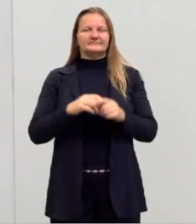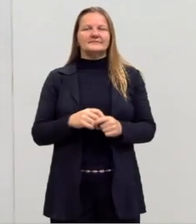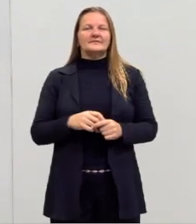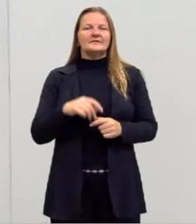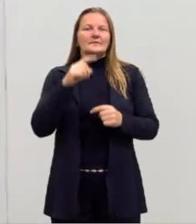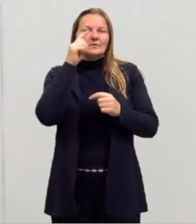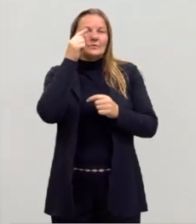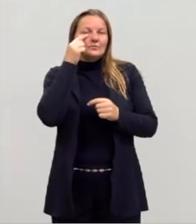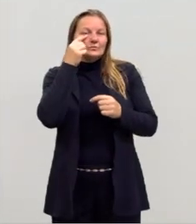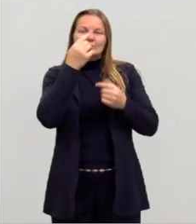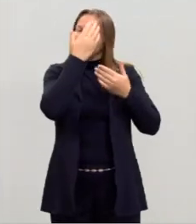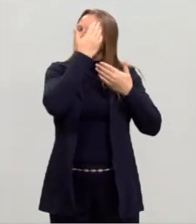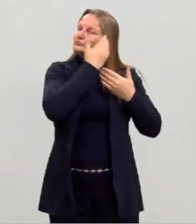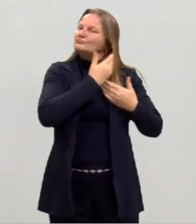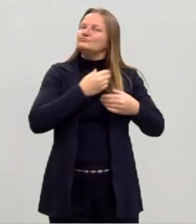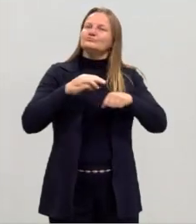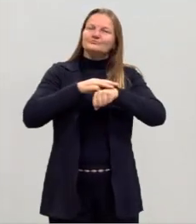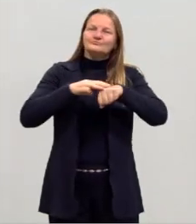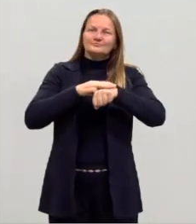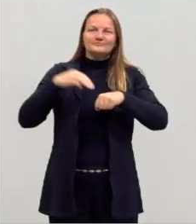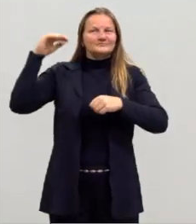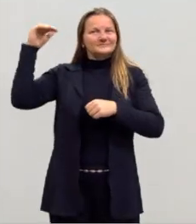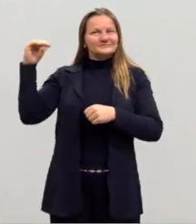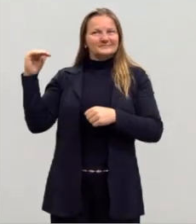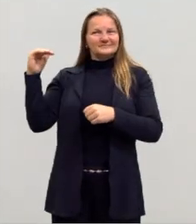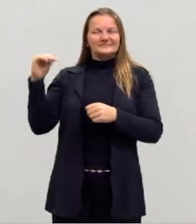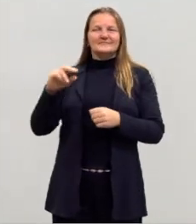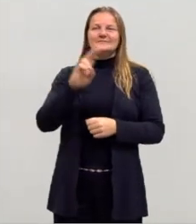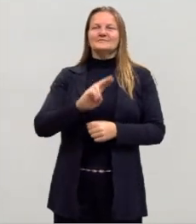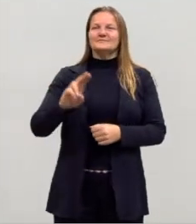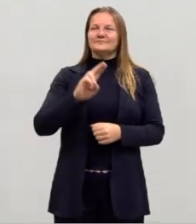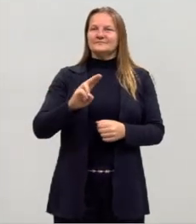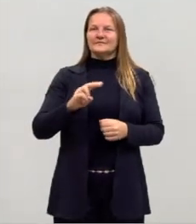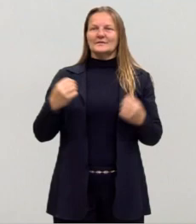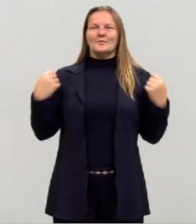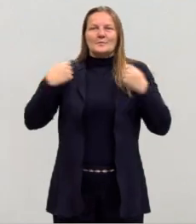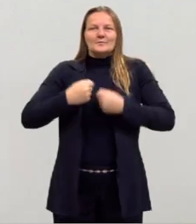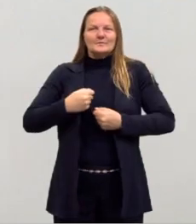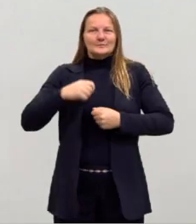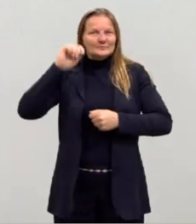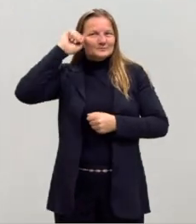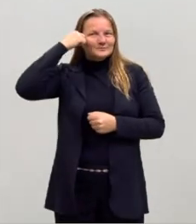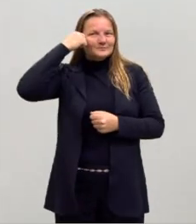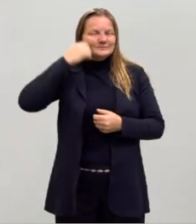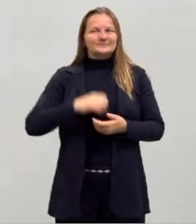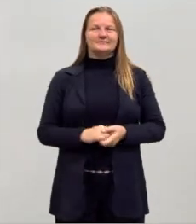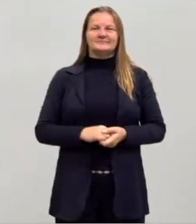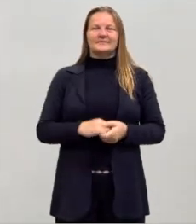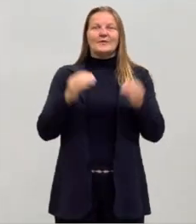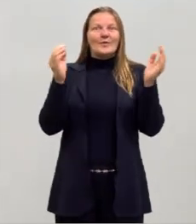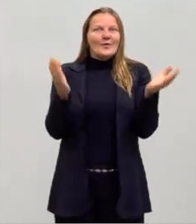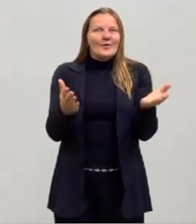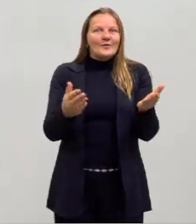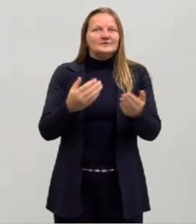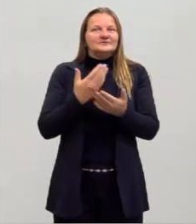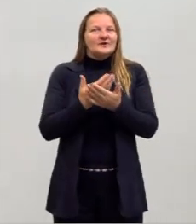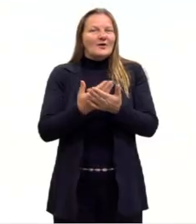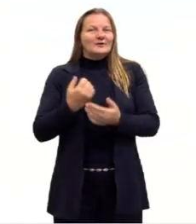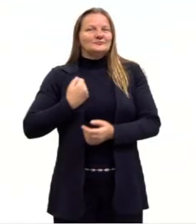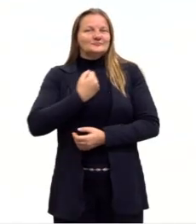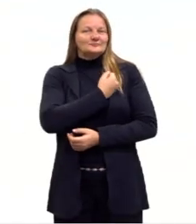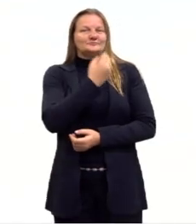olhos e cabelos castanhos estatura baixa e estou usando um blazer Preto hoje nós iremos aula